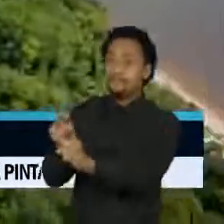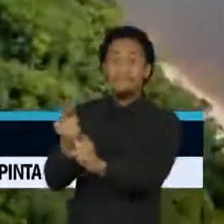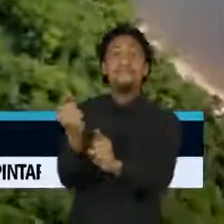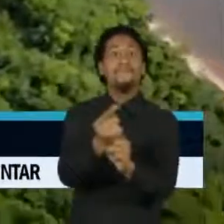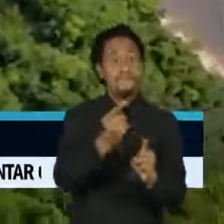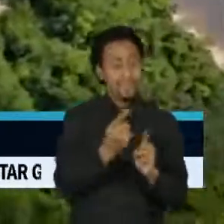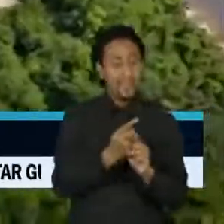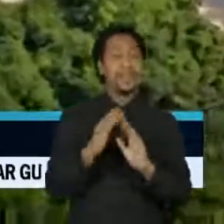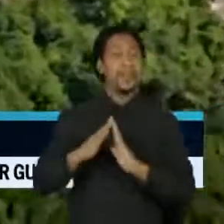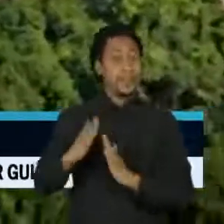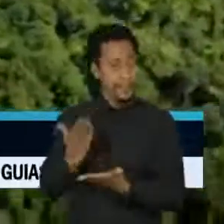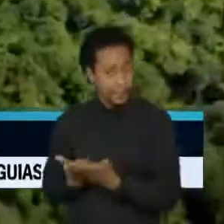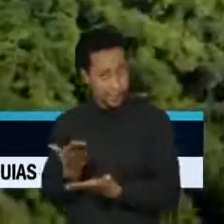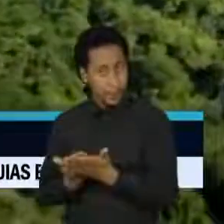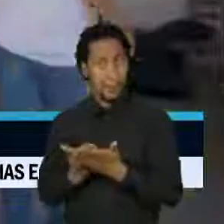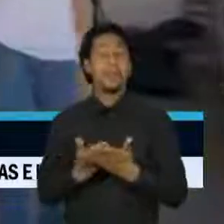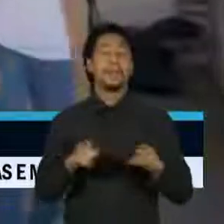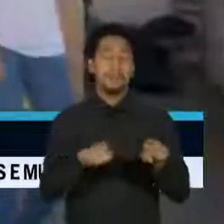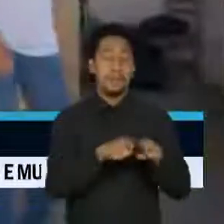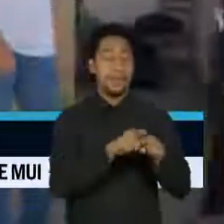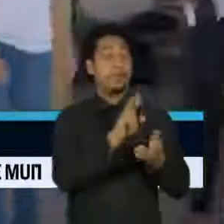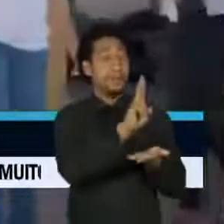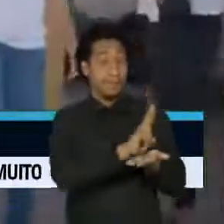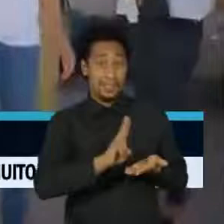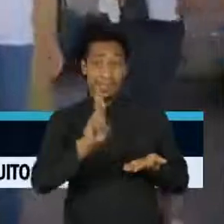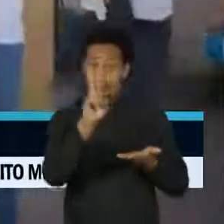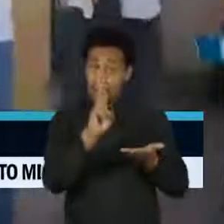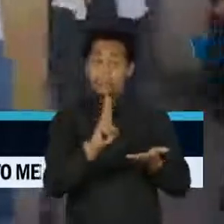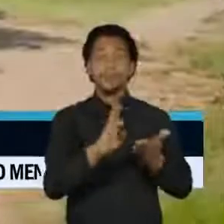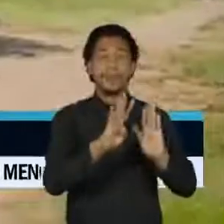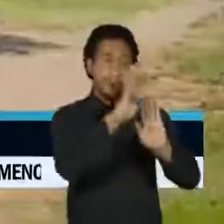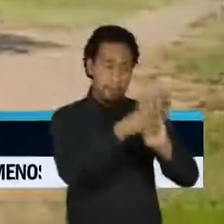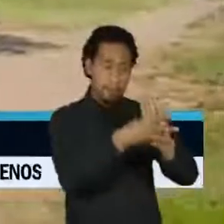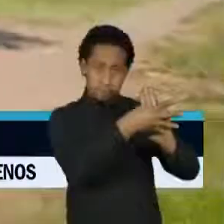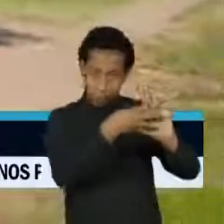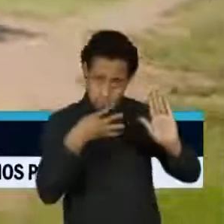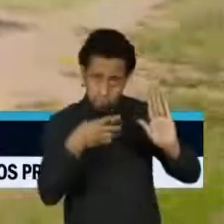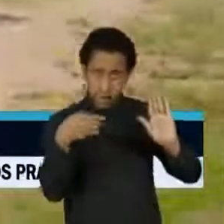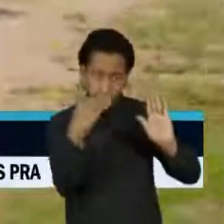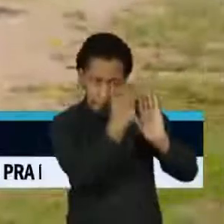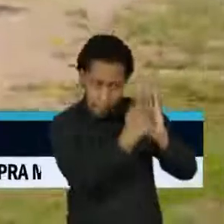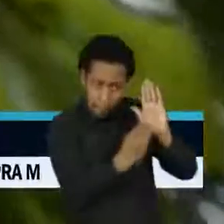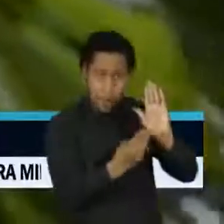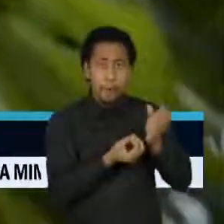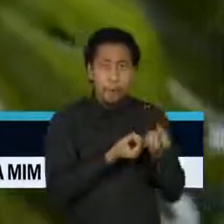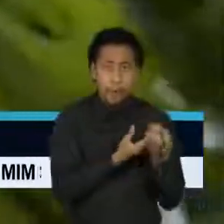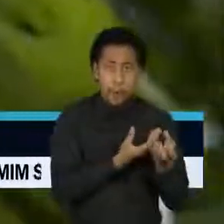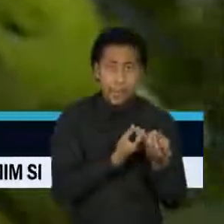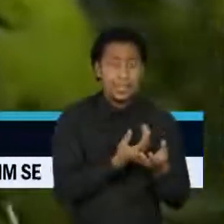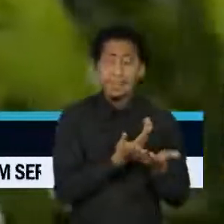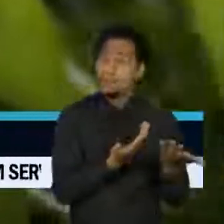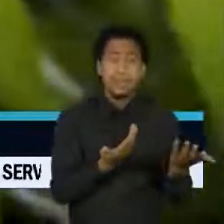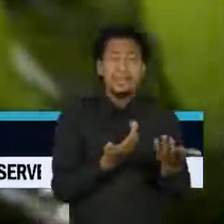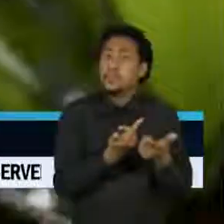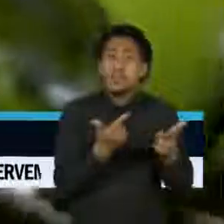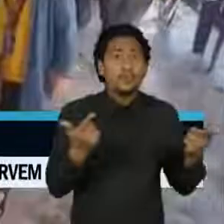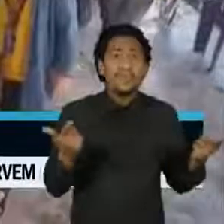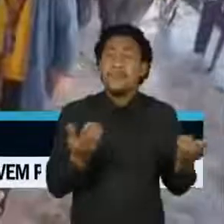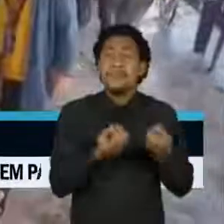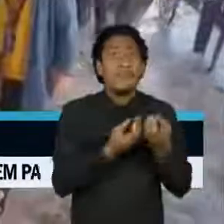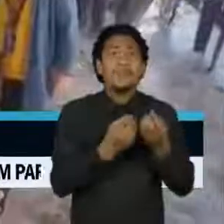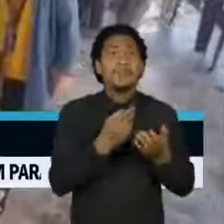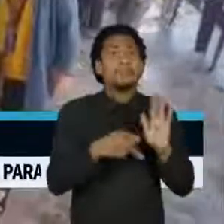das escolas quanto das universidades, não são produzidos na Amazônia. Então, os conhecimentos dos amazônidas não